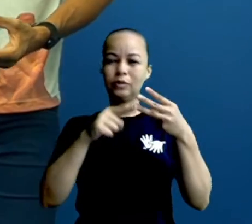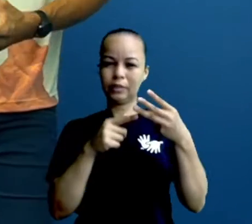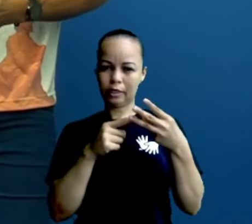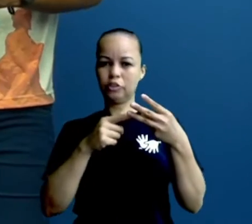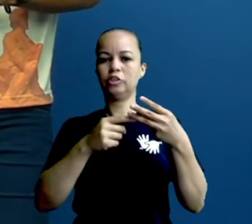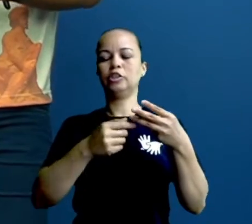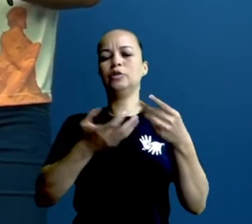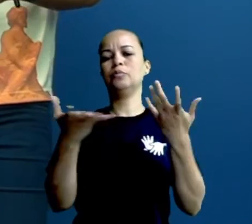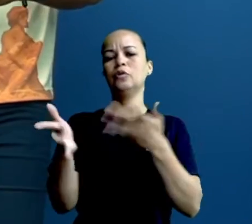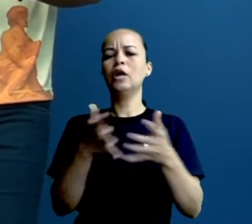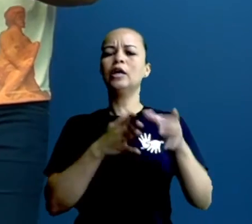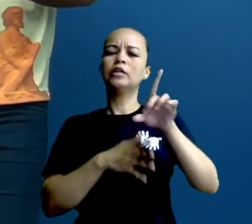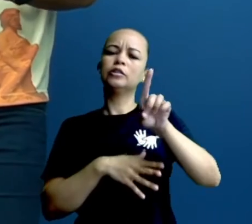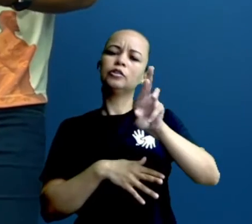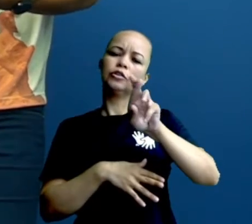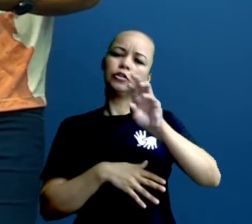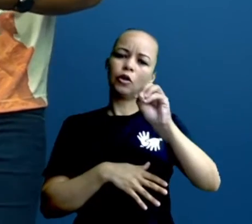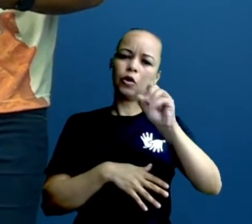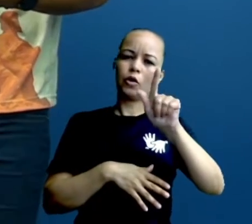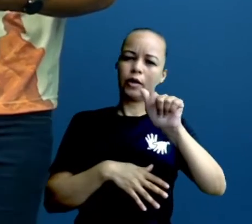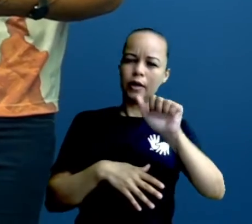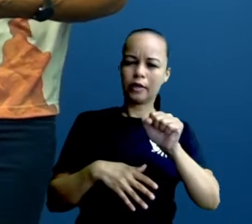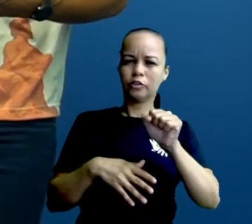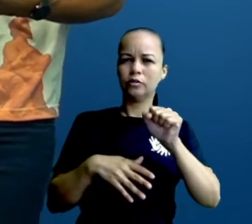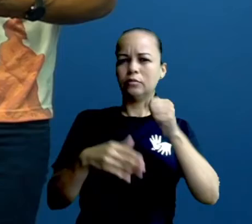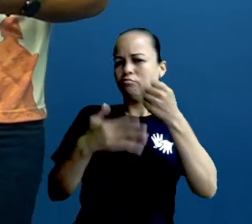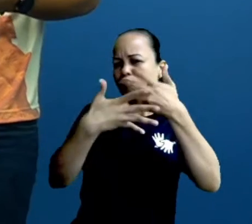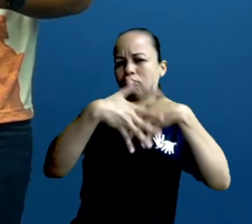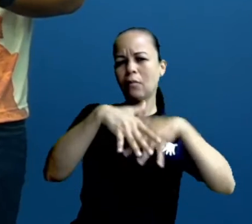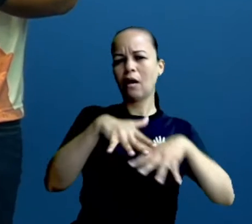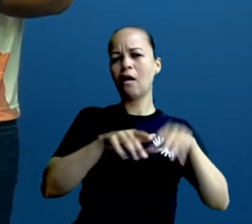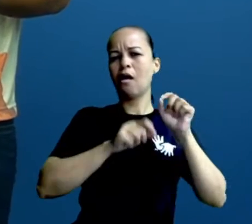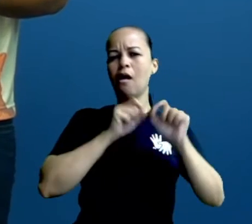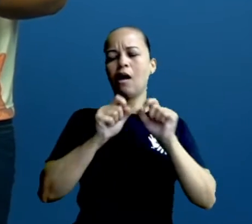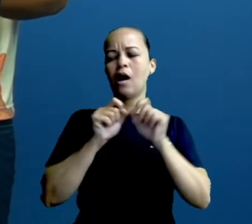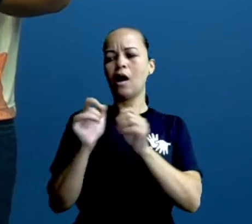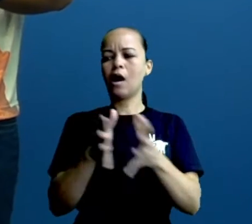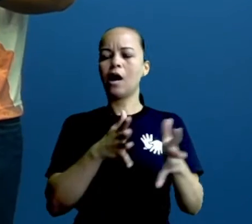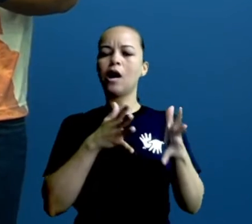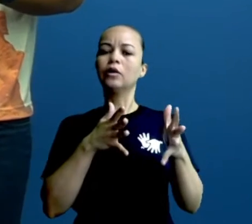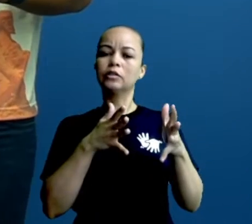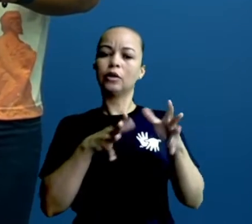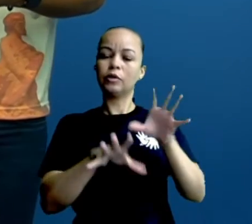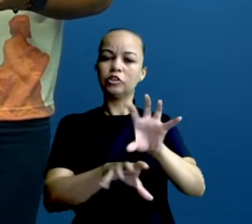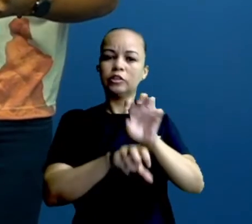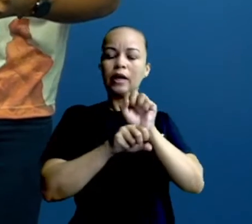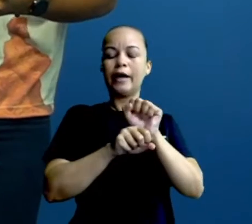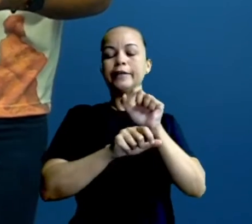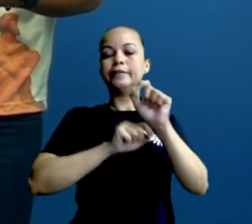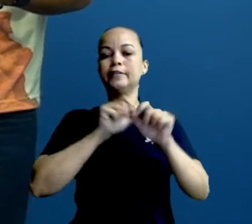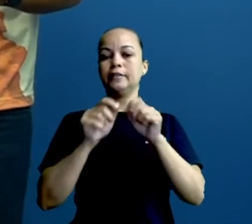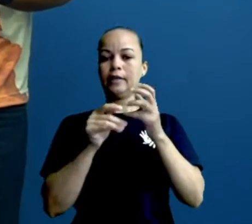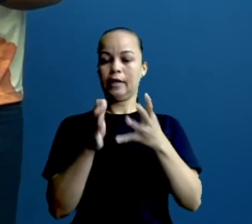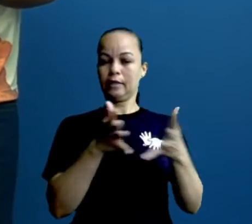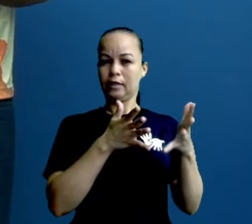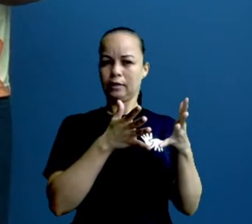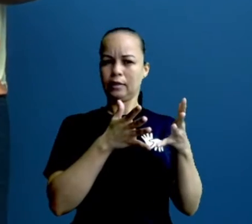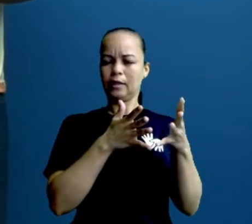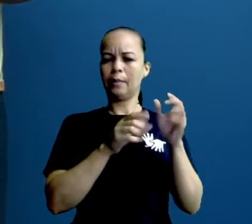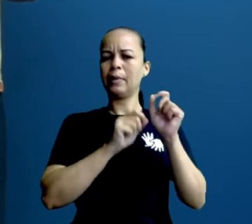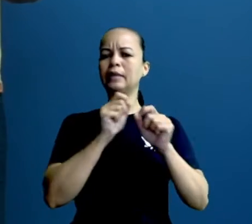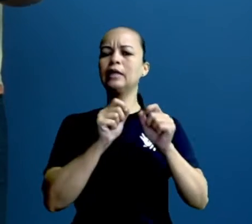certo? As drogas naturais são aquelas que são extraídas diretamente, tá